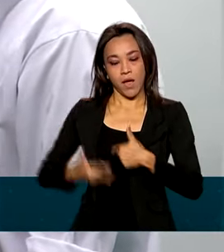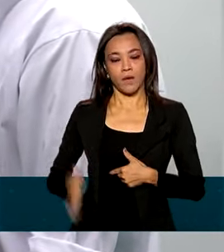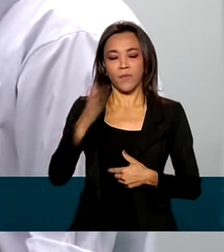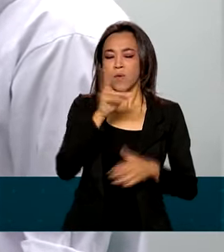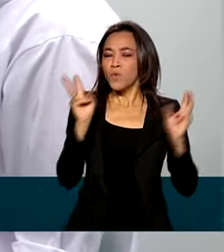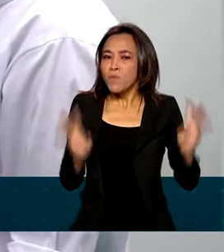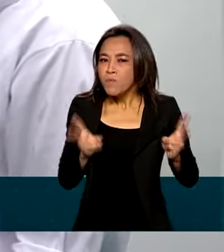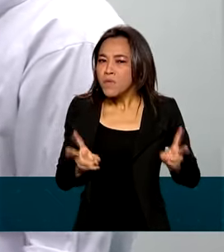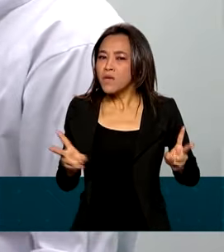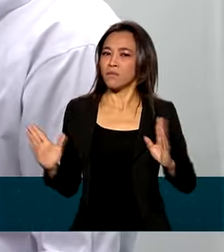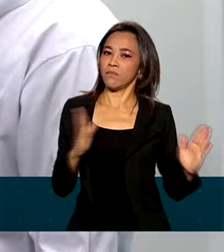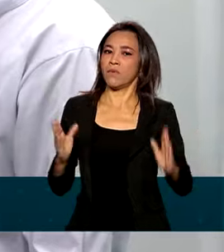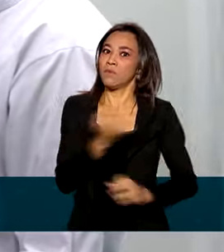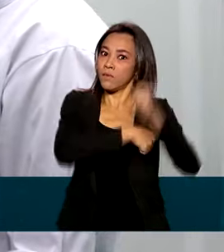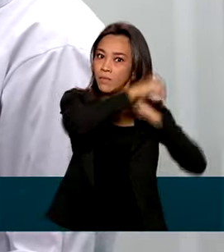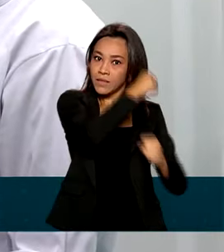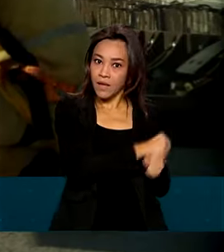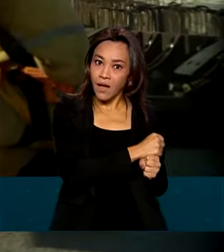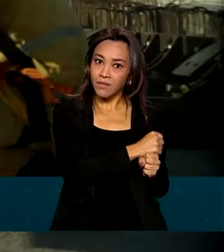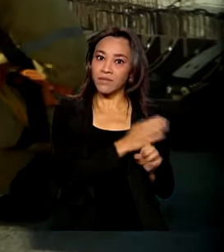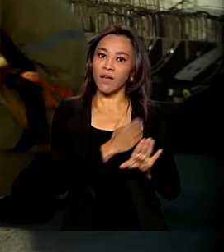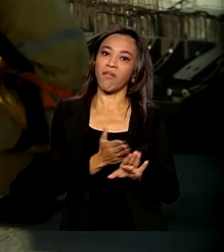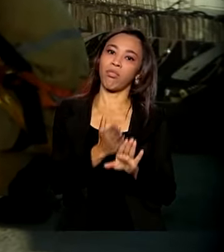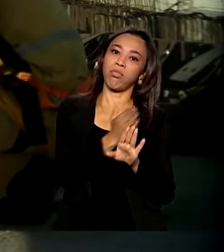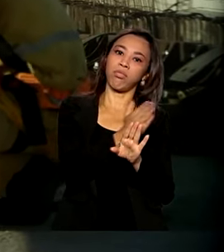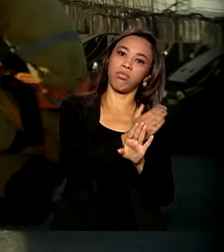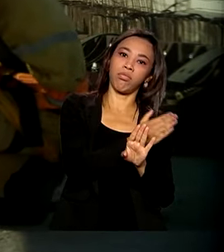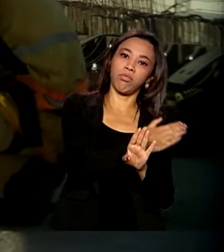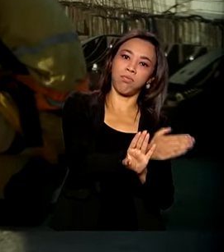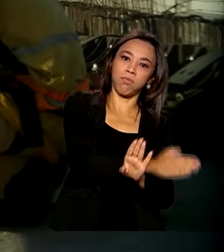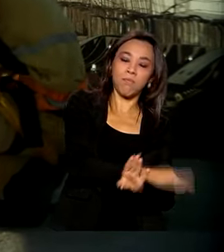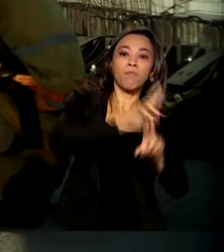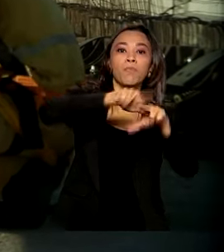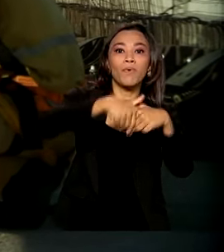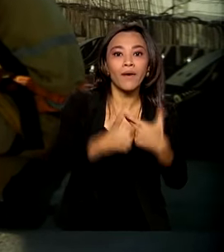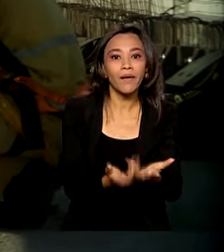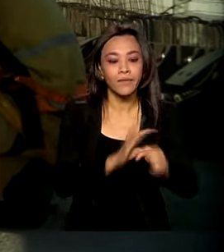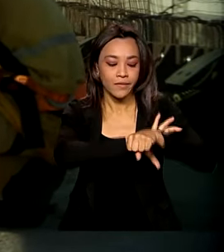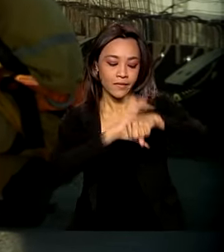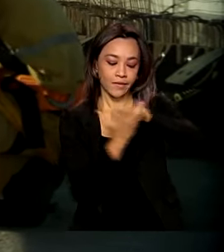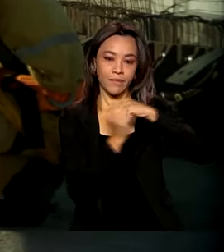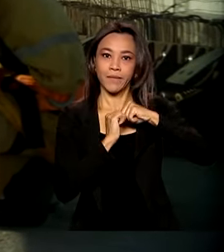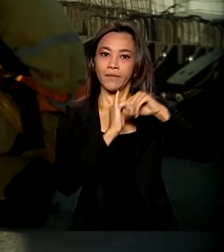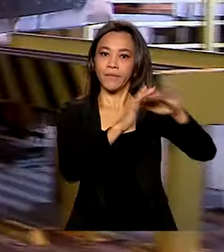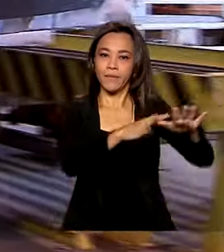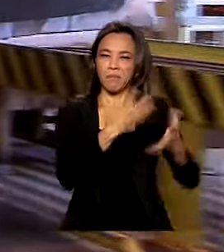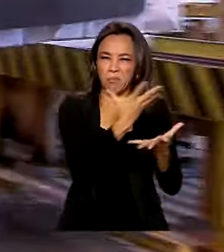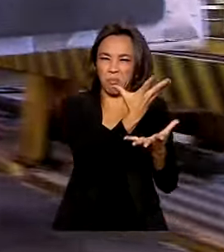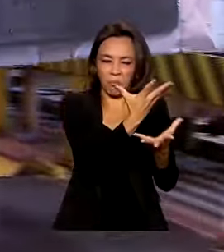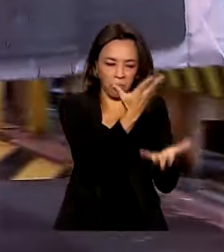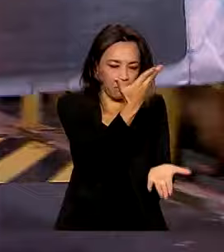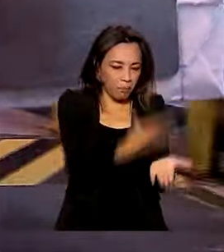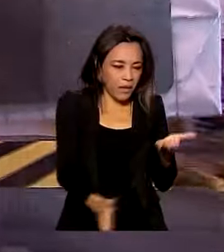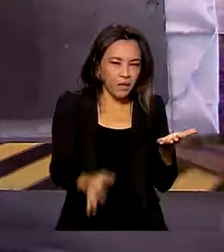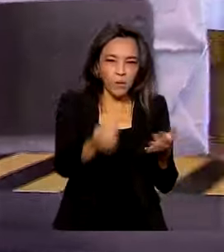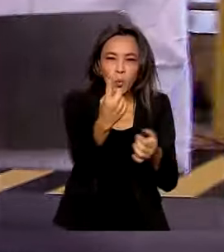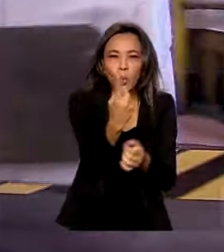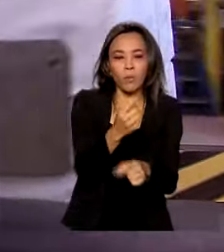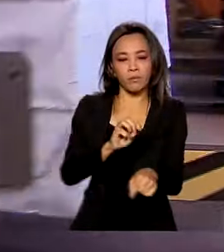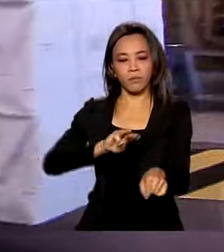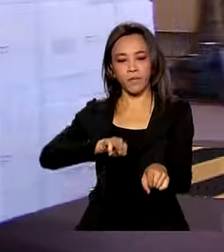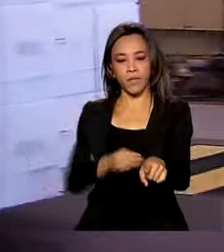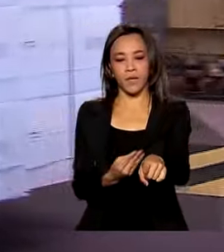o país seguia o caminho inverso por conta da pandemia do coronavírus com a perda de quase 1